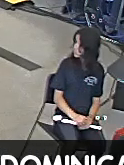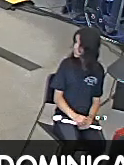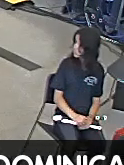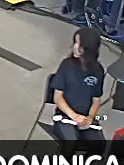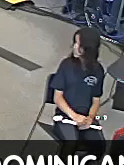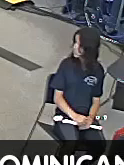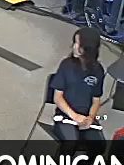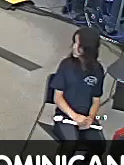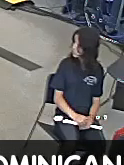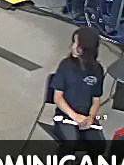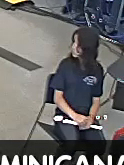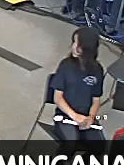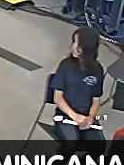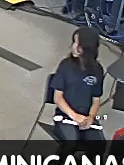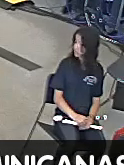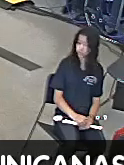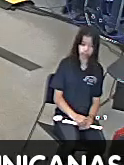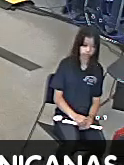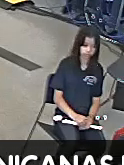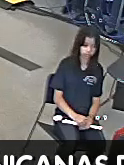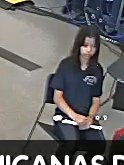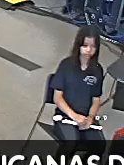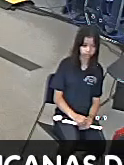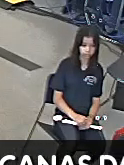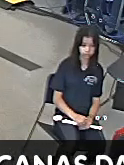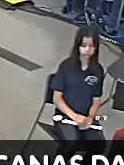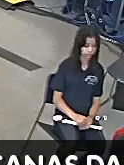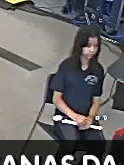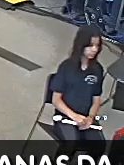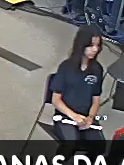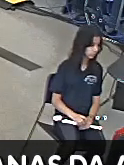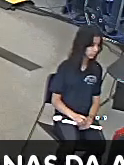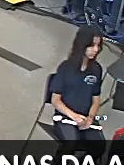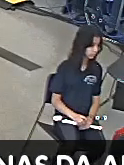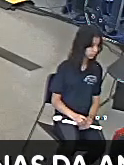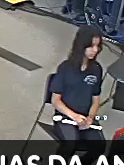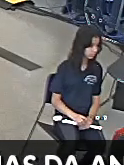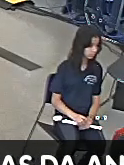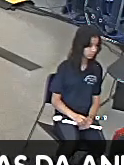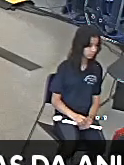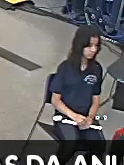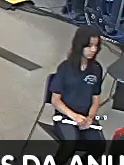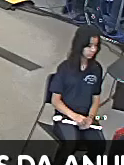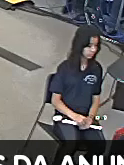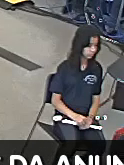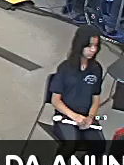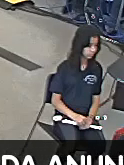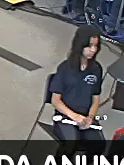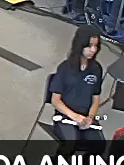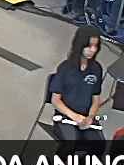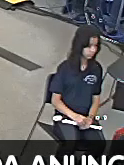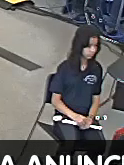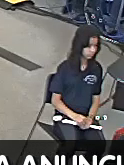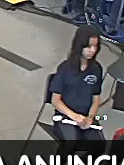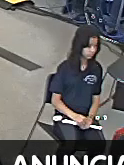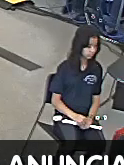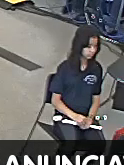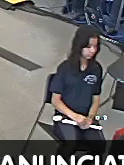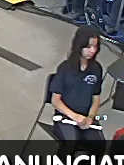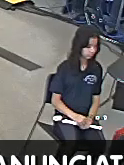Êxodo, esse desejo antropológico de vivermos uma terra onde corre leite e